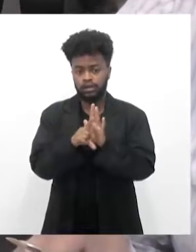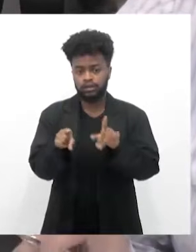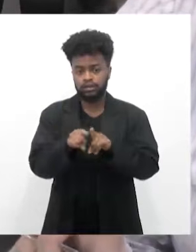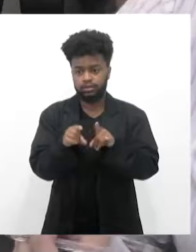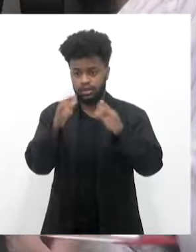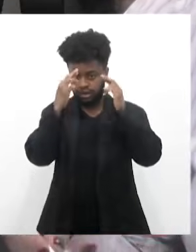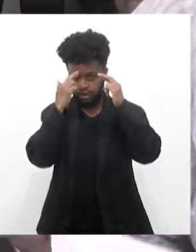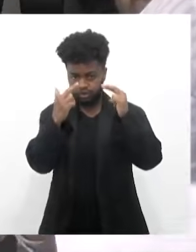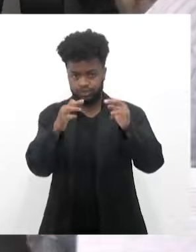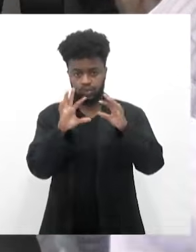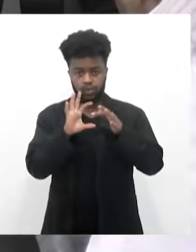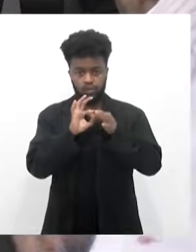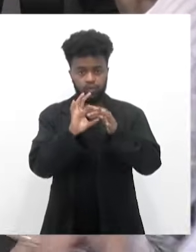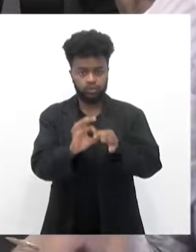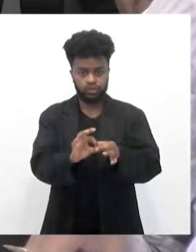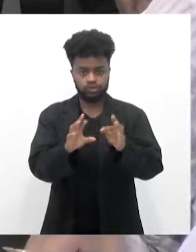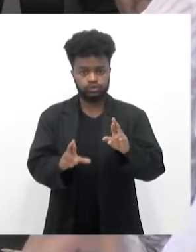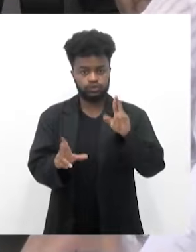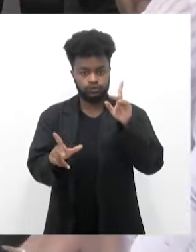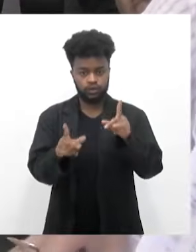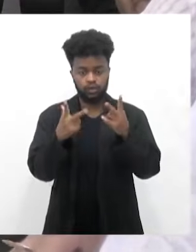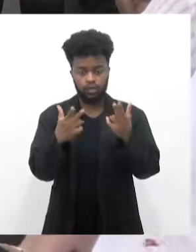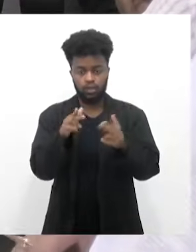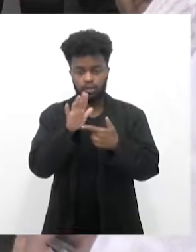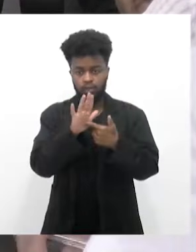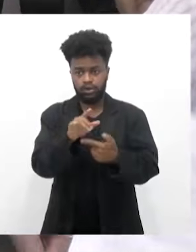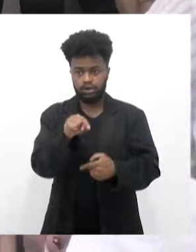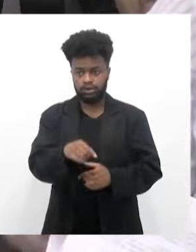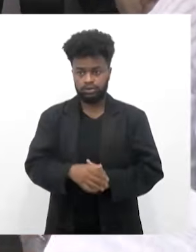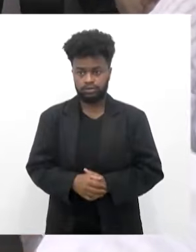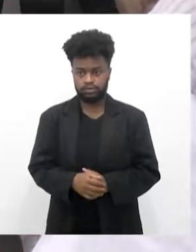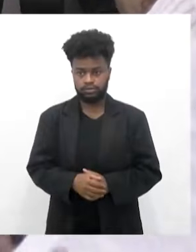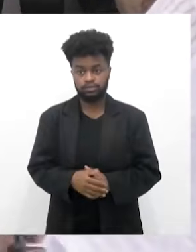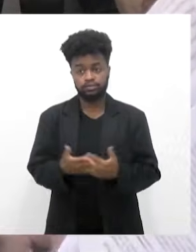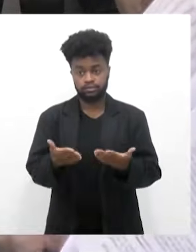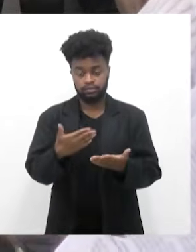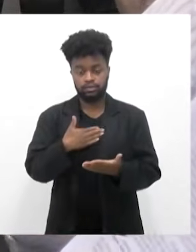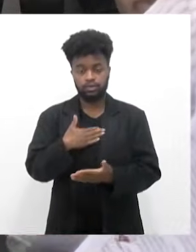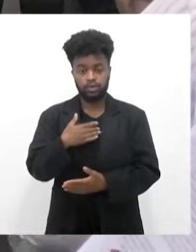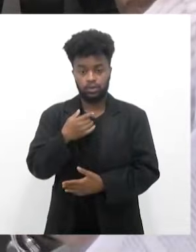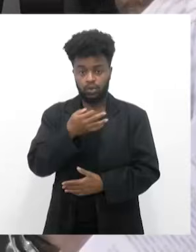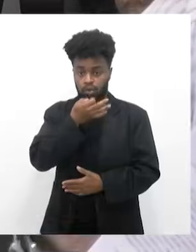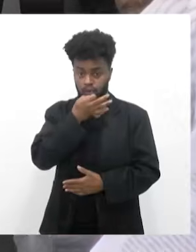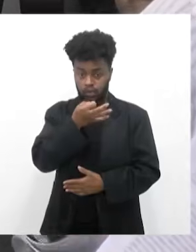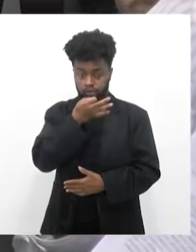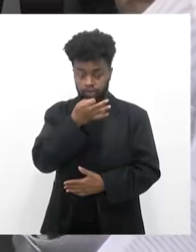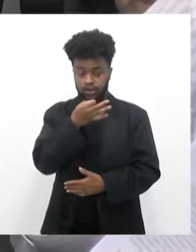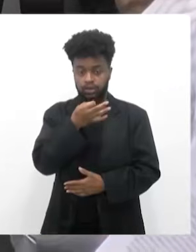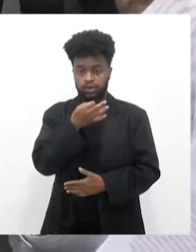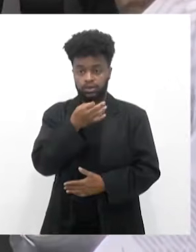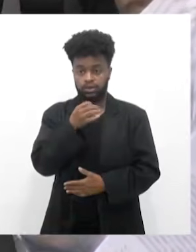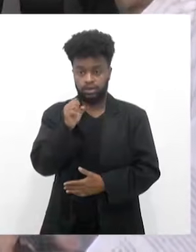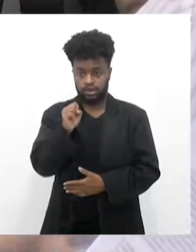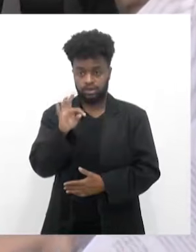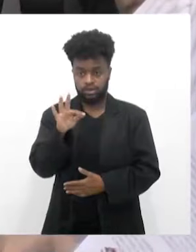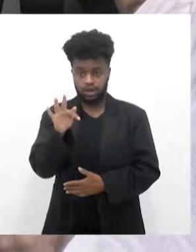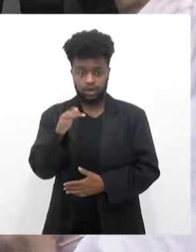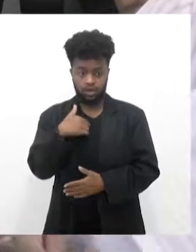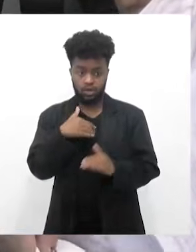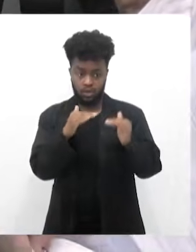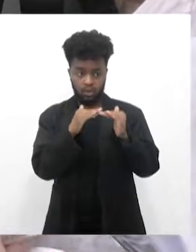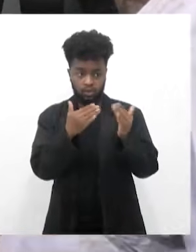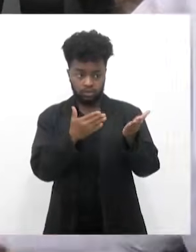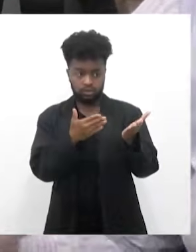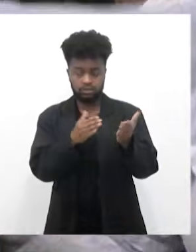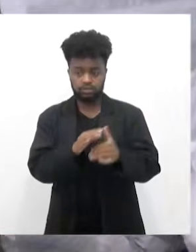respeita o contexto extraordinário, que é o que aqui está colocado. Penso, para finalizar, que o Supremo... Não, concordando, estou na